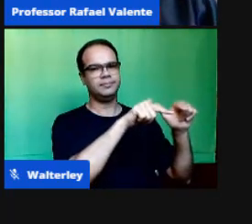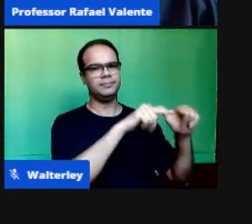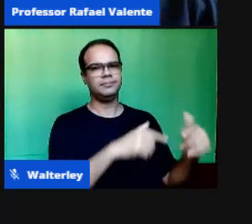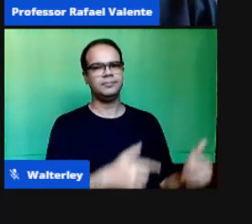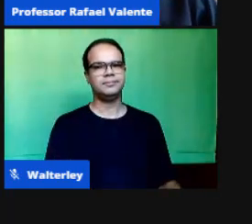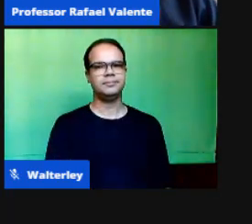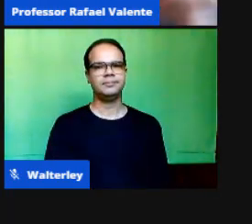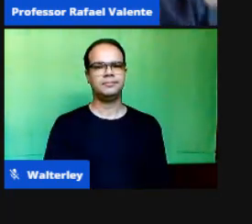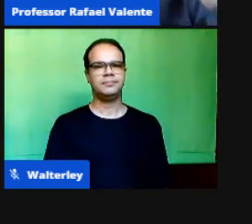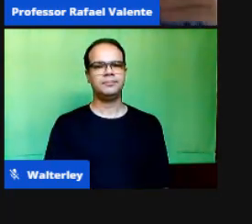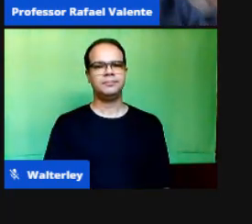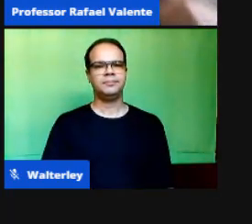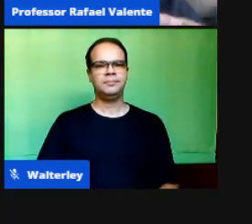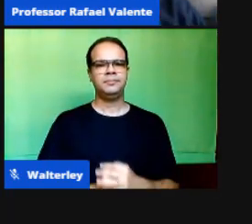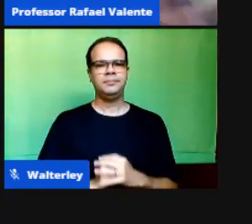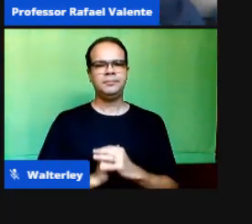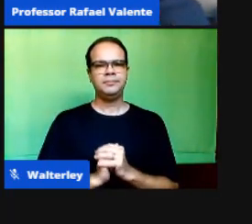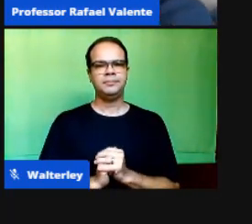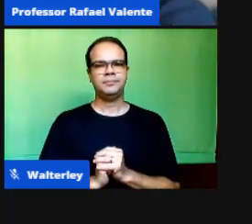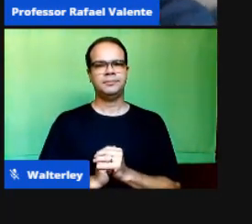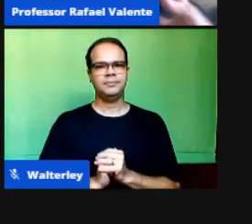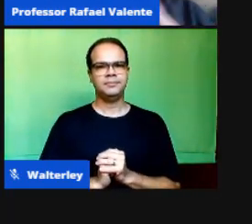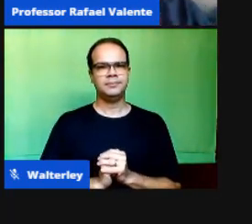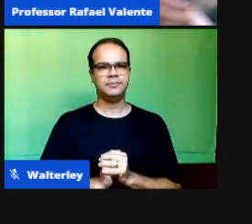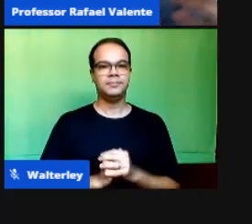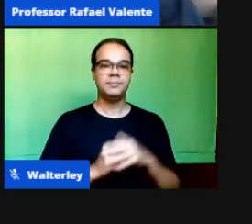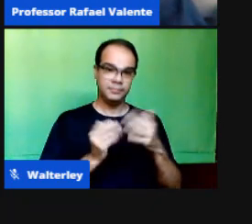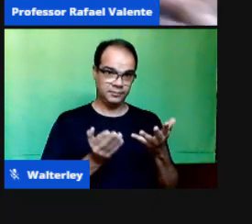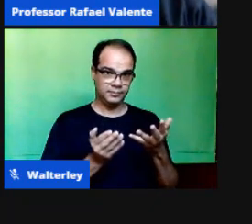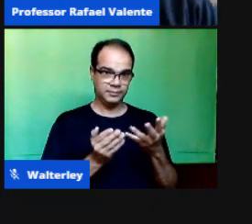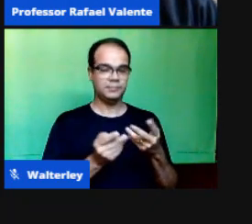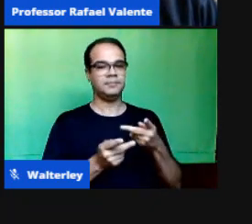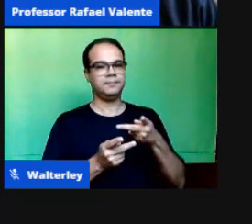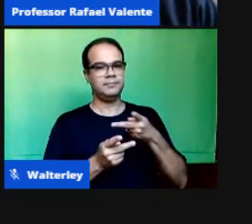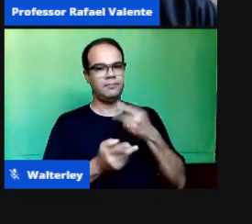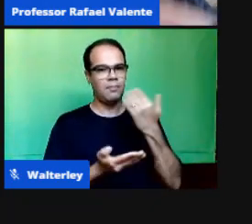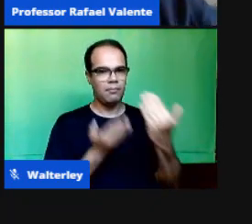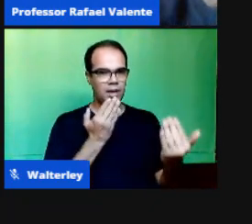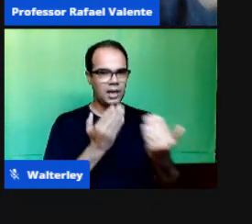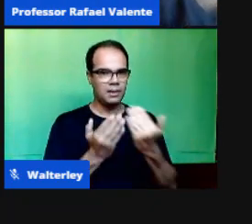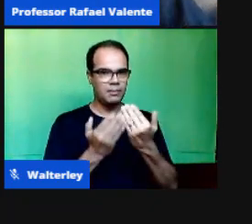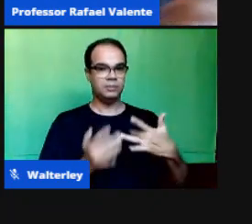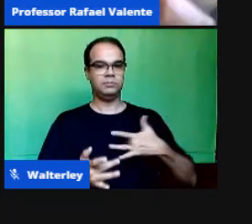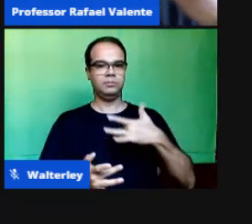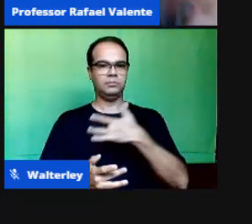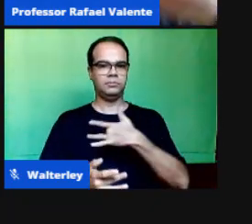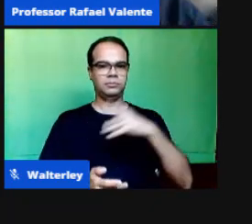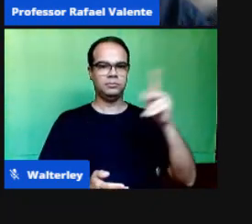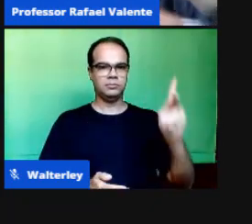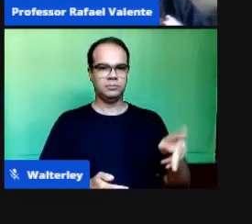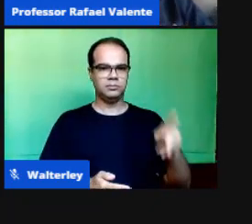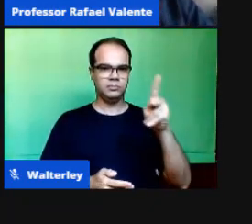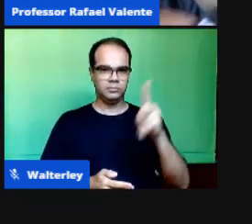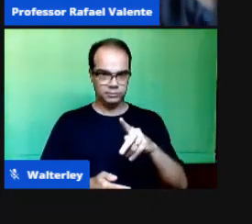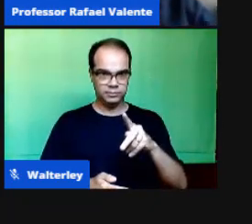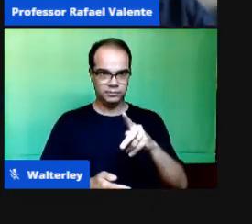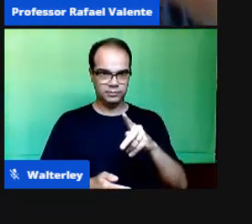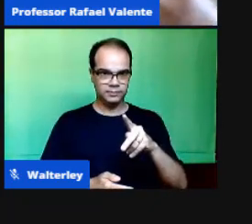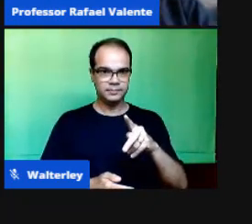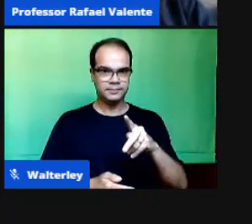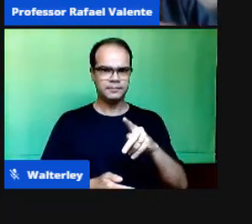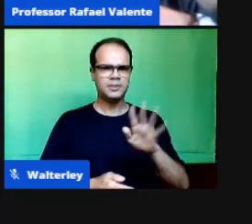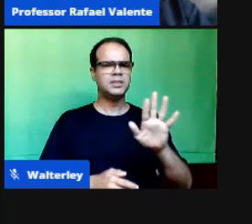Olha só. Então, como a gente estava falando aí, né, do professor, da nossa saúde, né, quem não teve aí algum problema